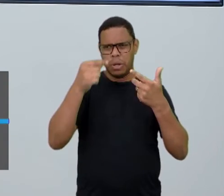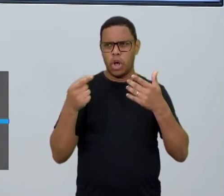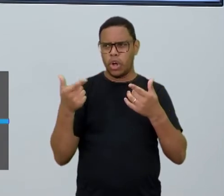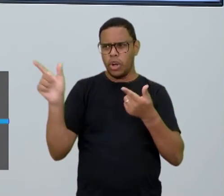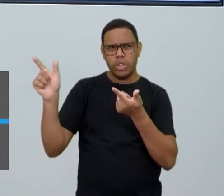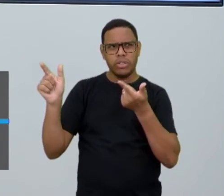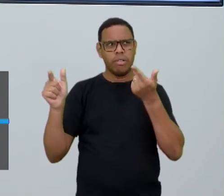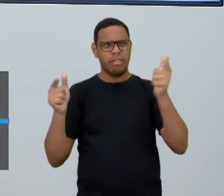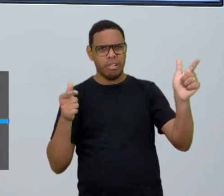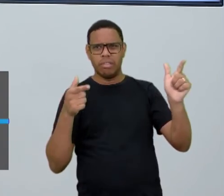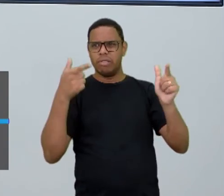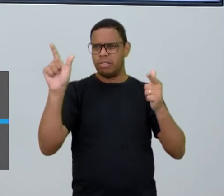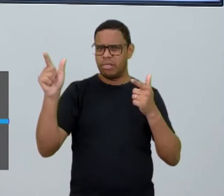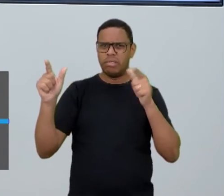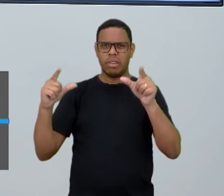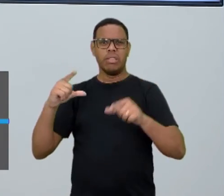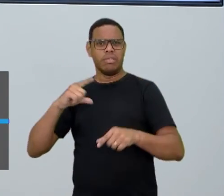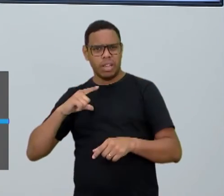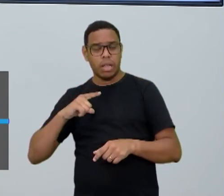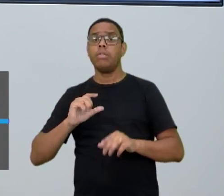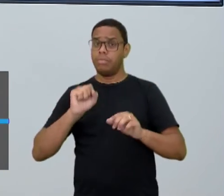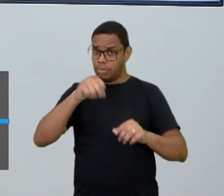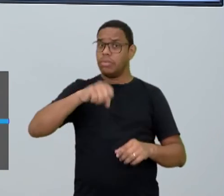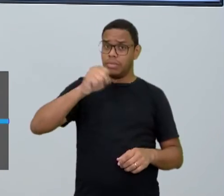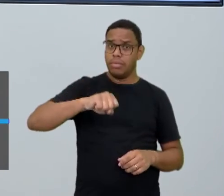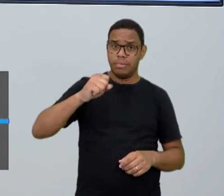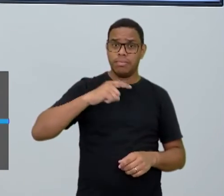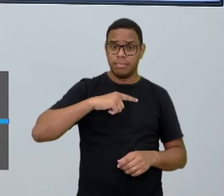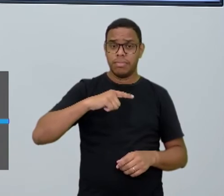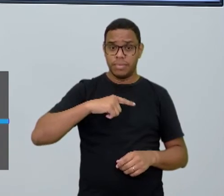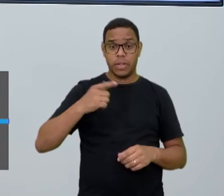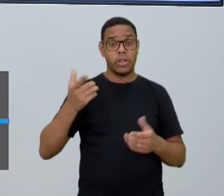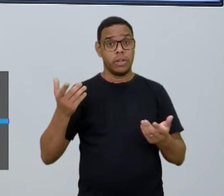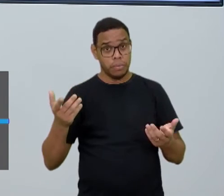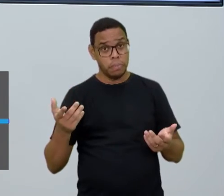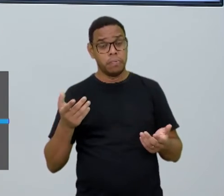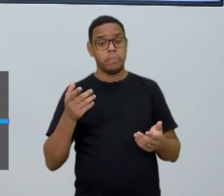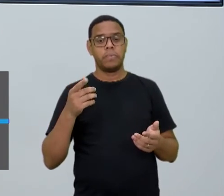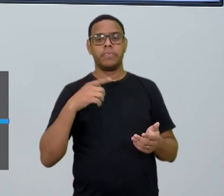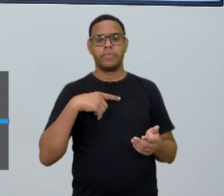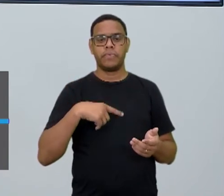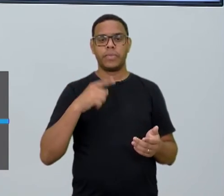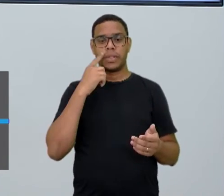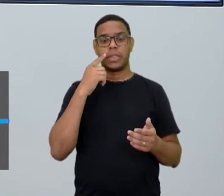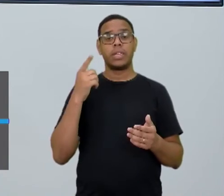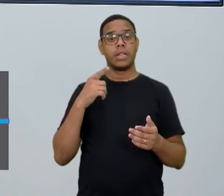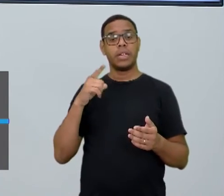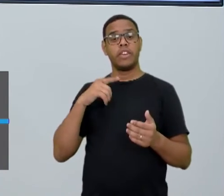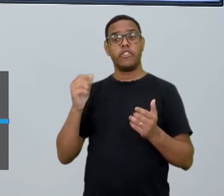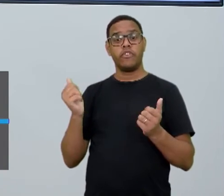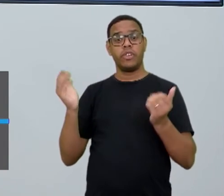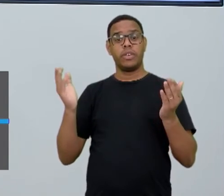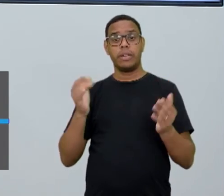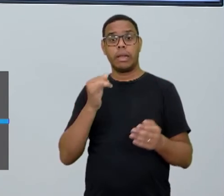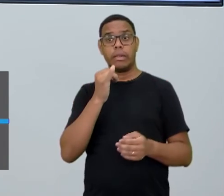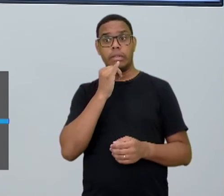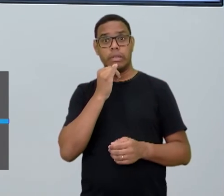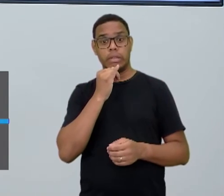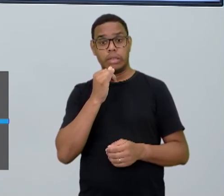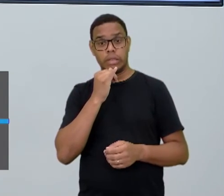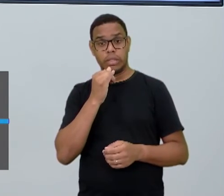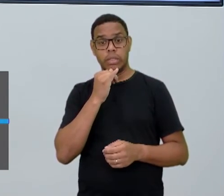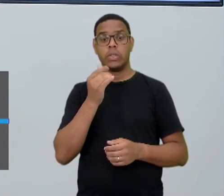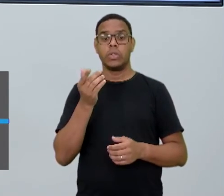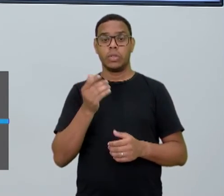outros fatores? E existem, né? Posso falar aí para vocês fatores externos, né, como por exemplo o